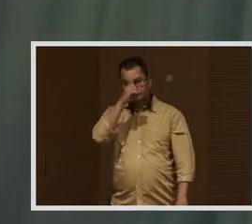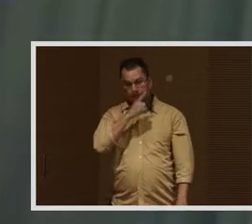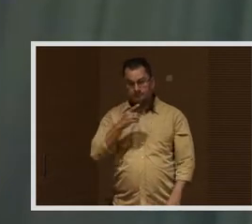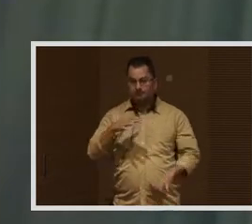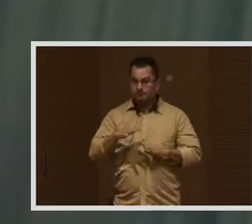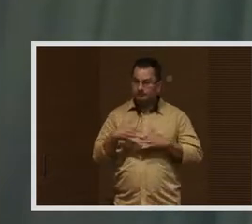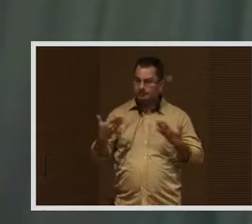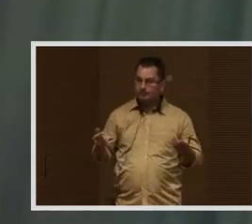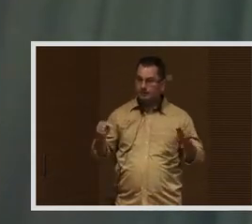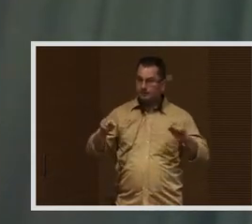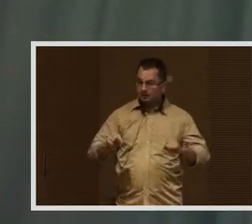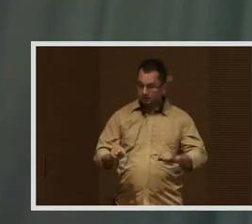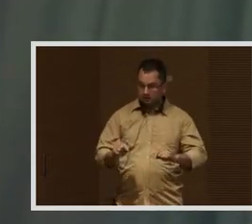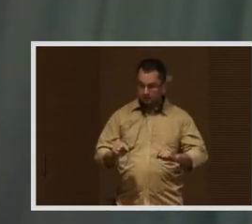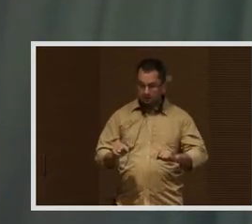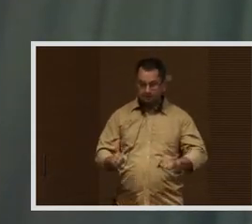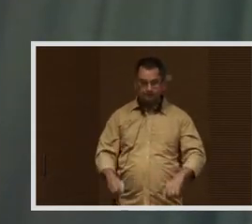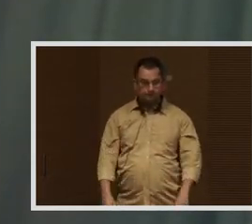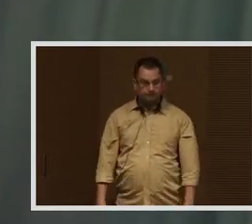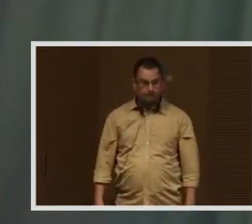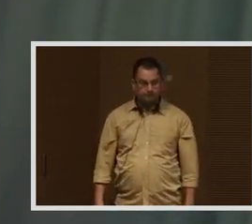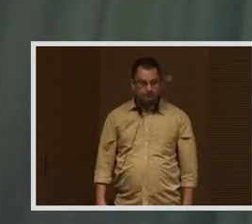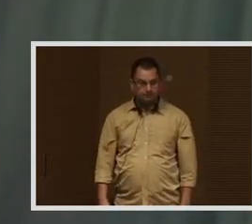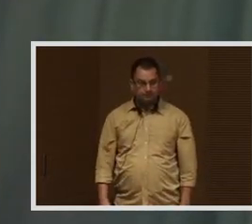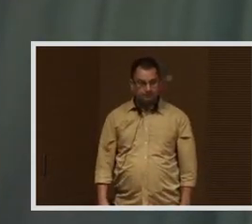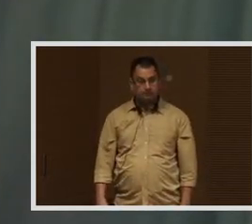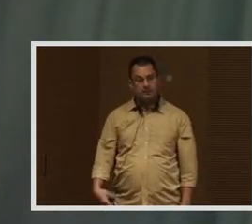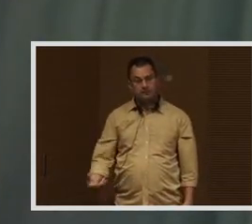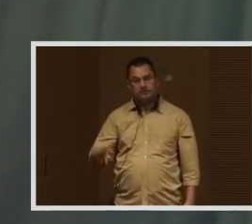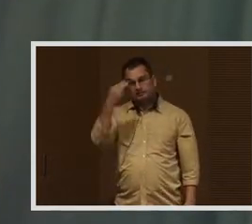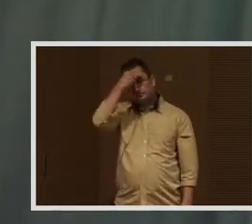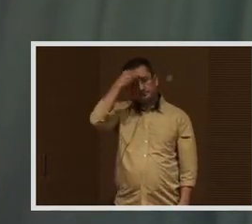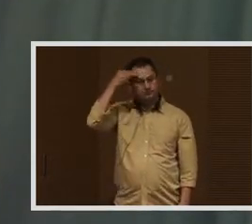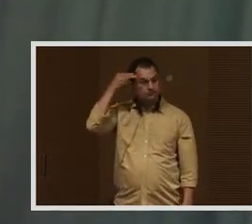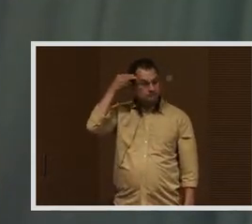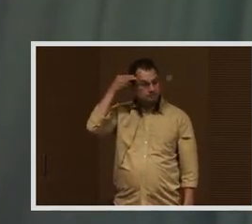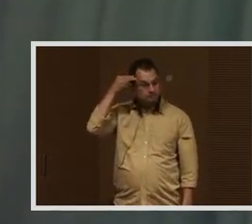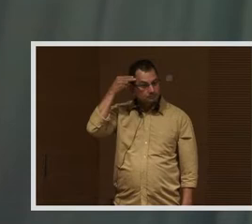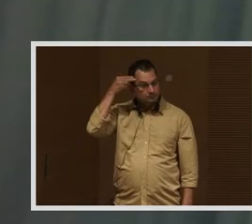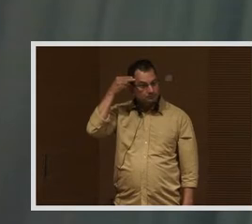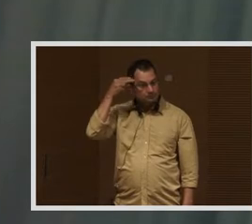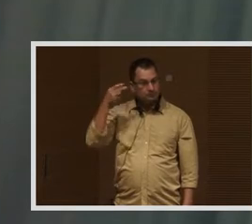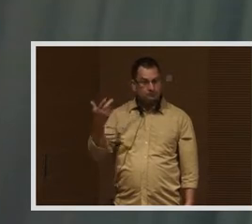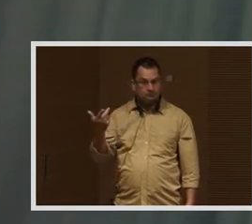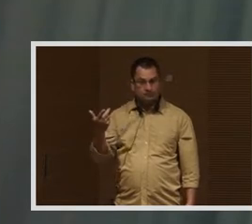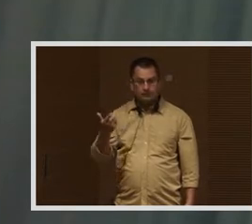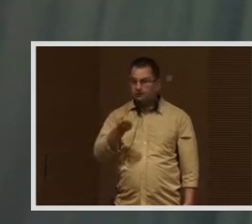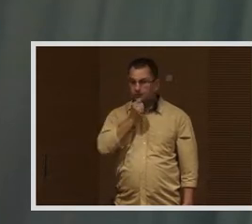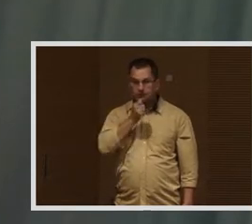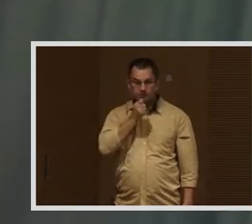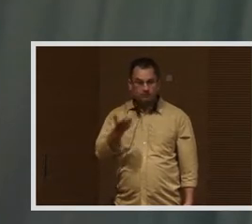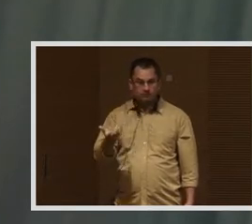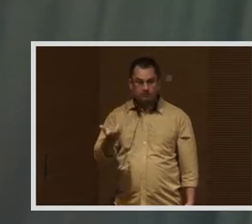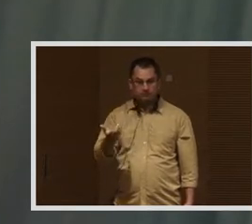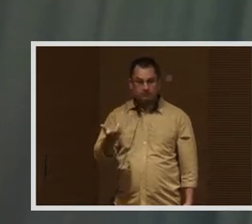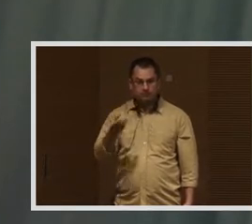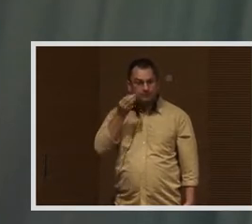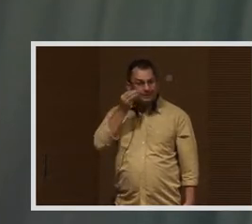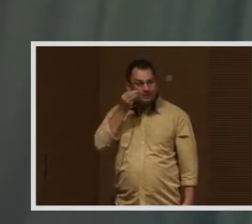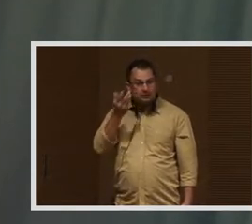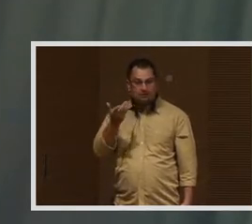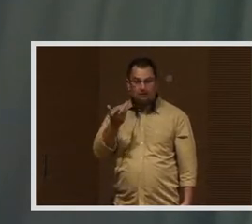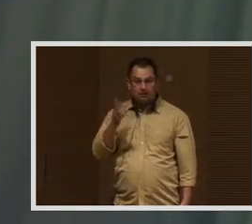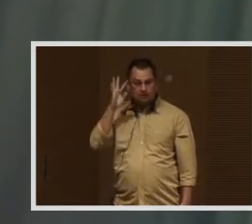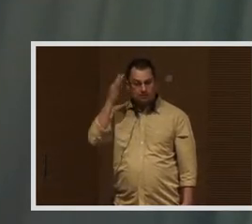estamos. Sustentemos esse paradoxo. Não tentemos resolvê-lo.